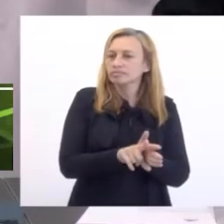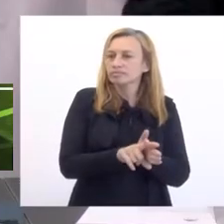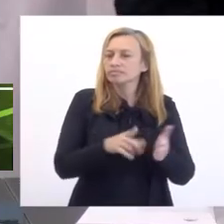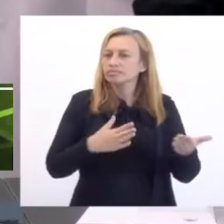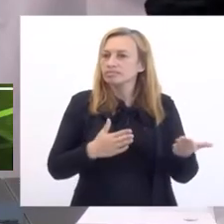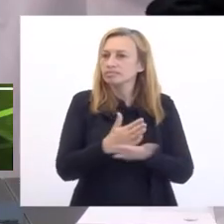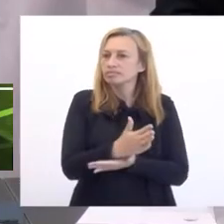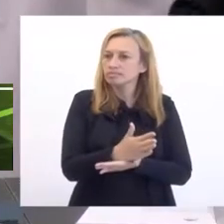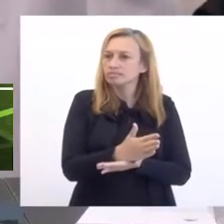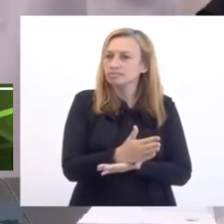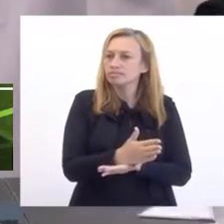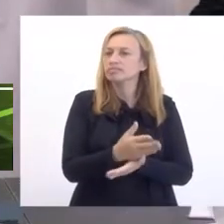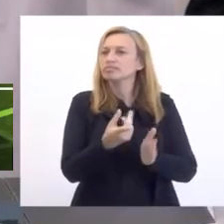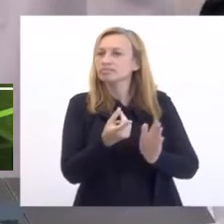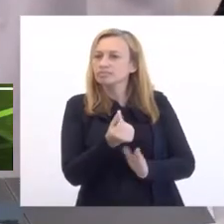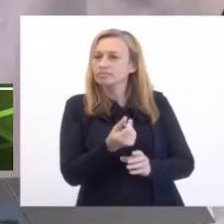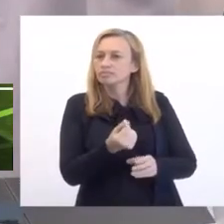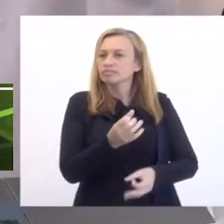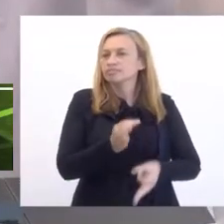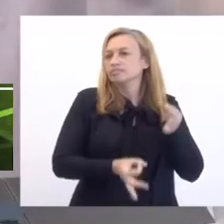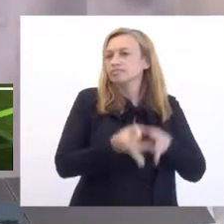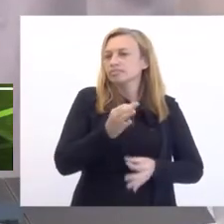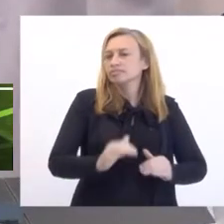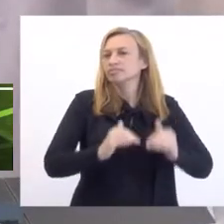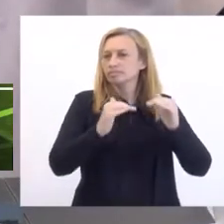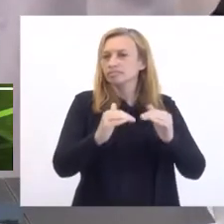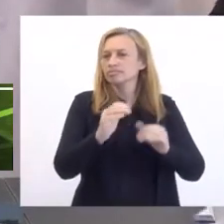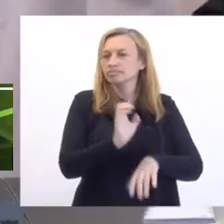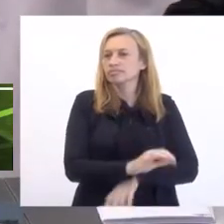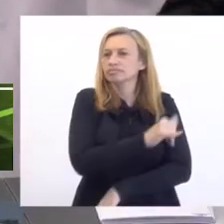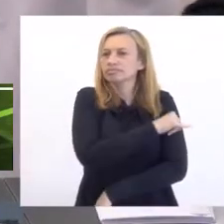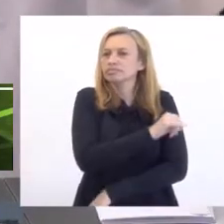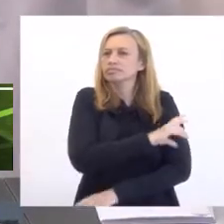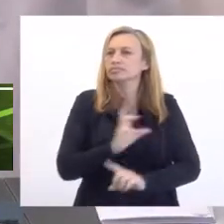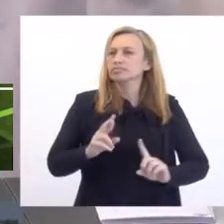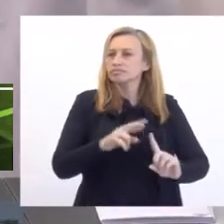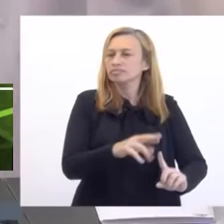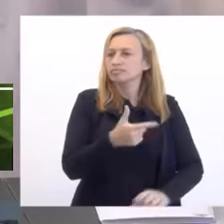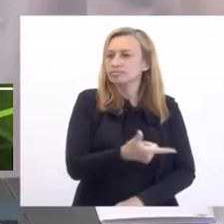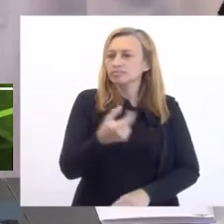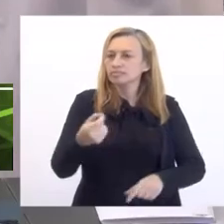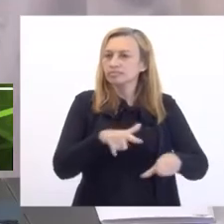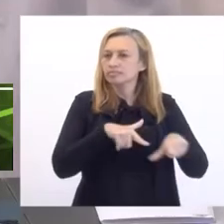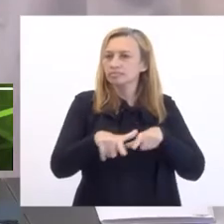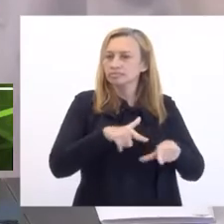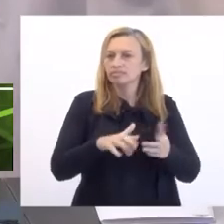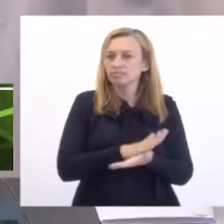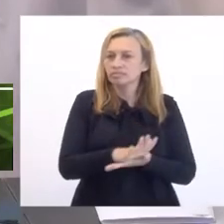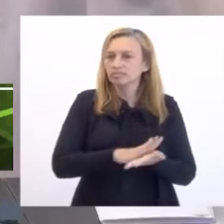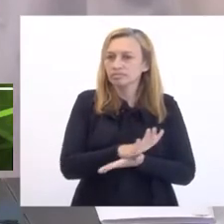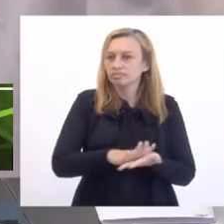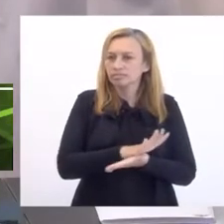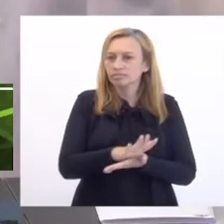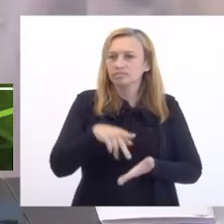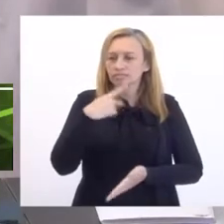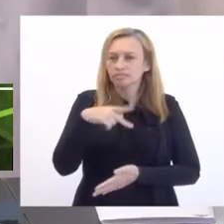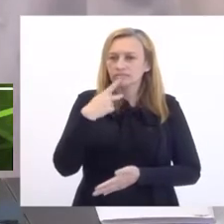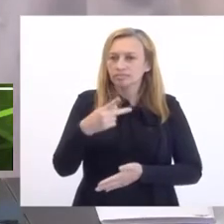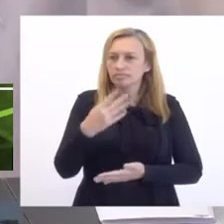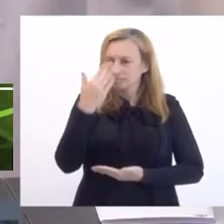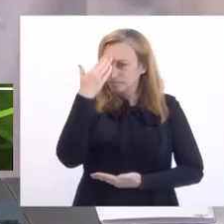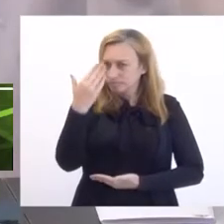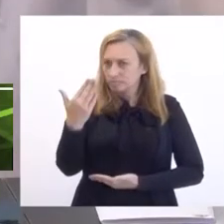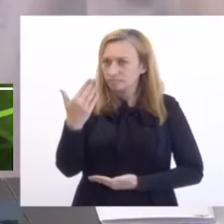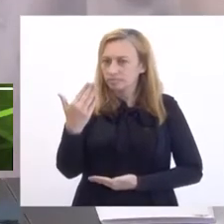aprovado das contas de gestão do Tribunal de Contas do Estado do Rio de Janeiro, referente ao exercício 2020. Nada mais havendo a tratar, agradecemos